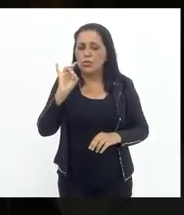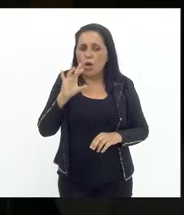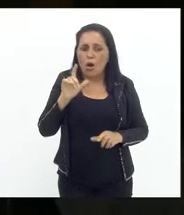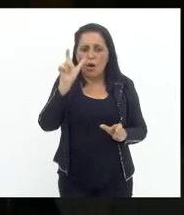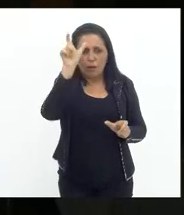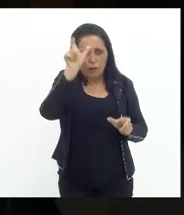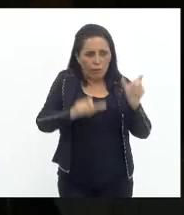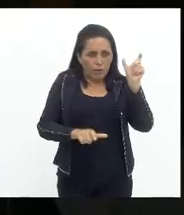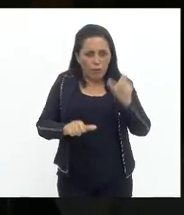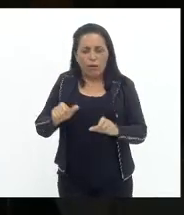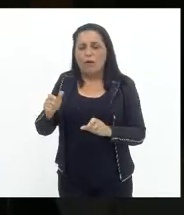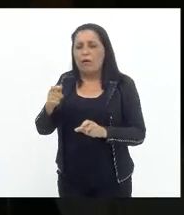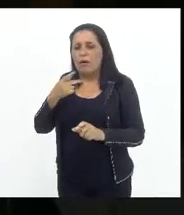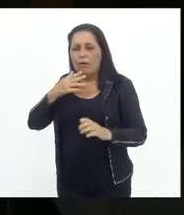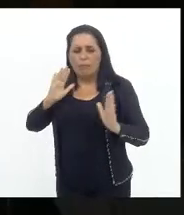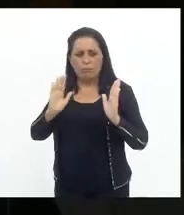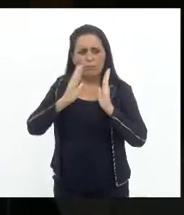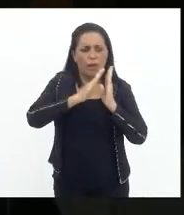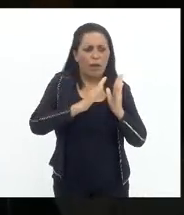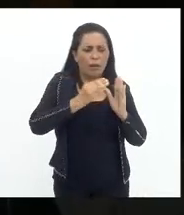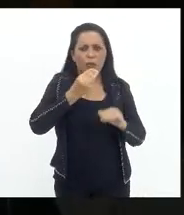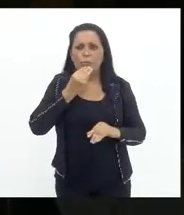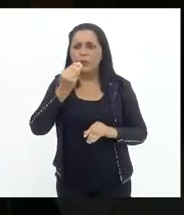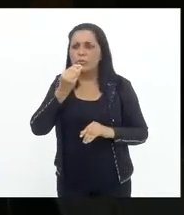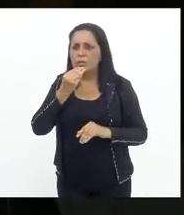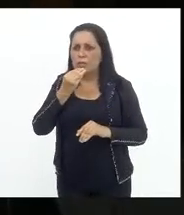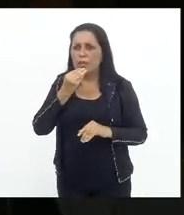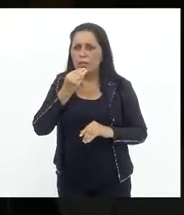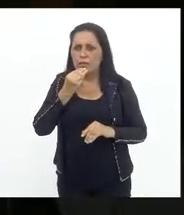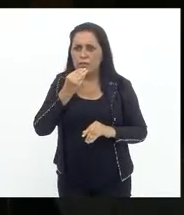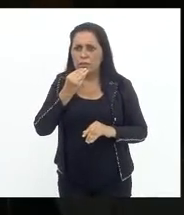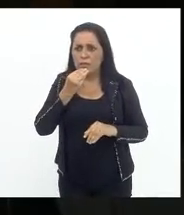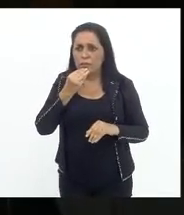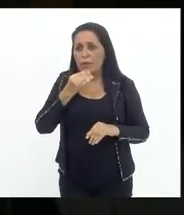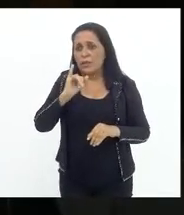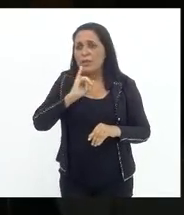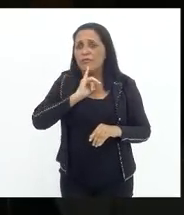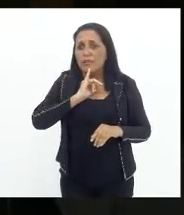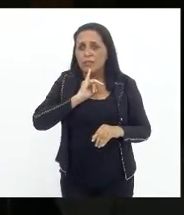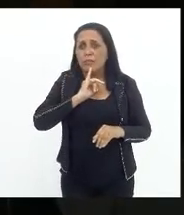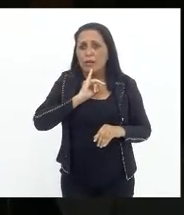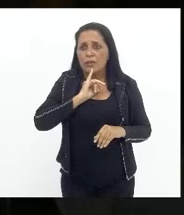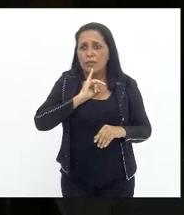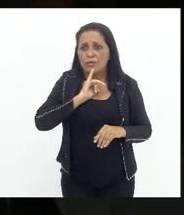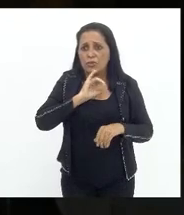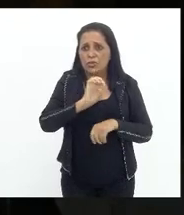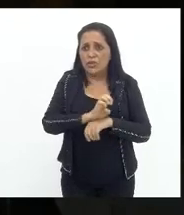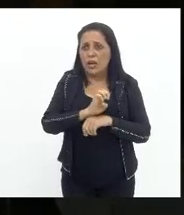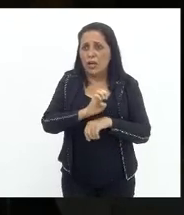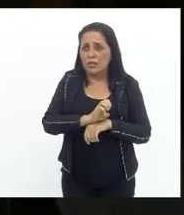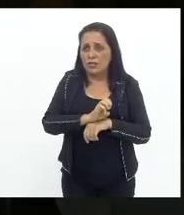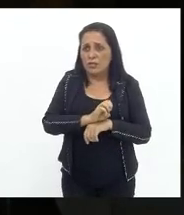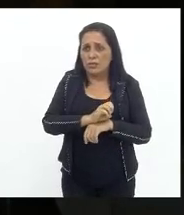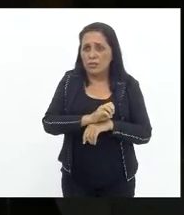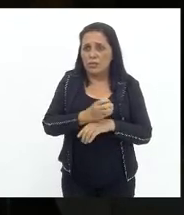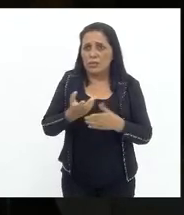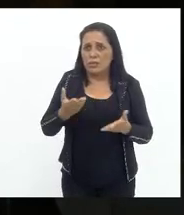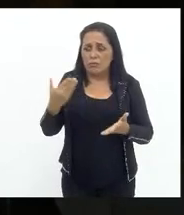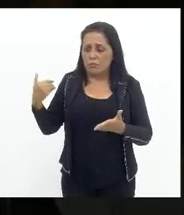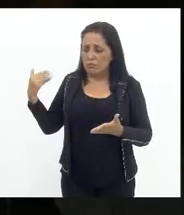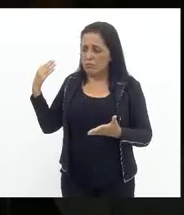no toma lá da cá, nas oportunidades, e infelizmente levou esse Estado ao que levou, num passado muito